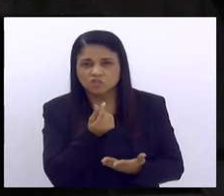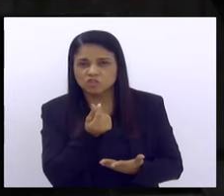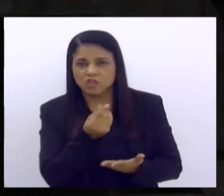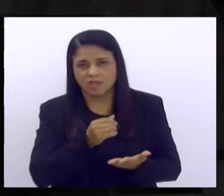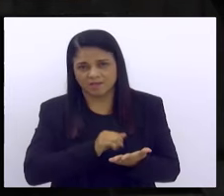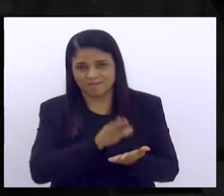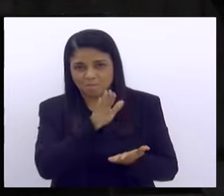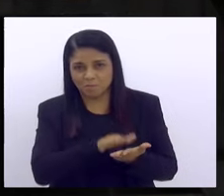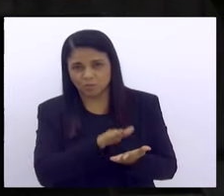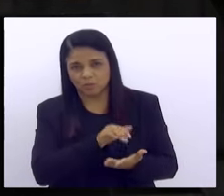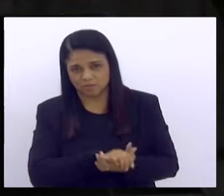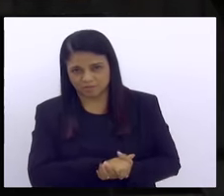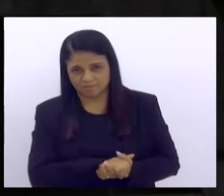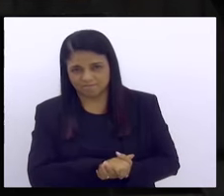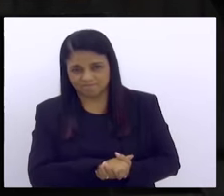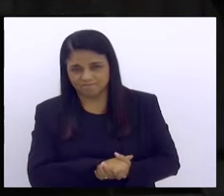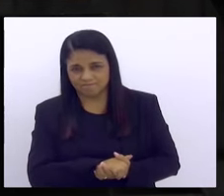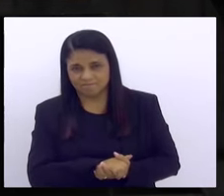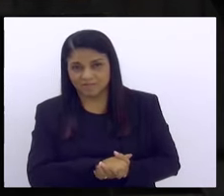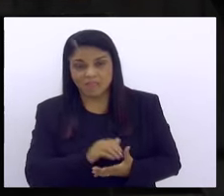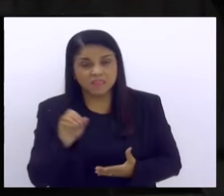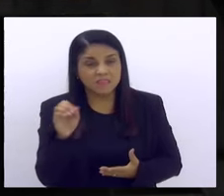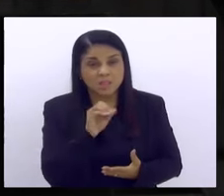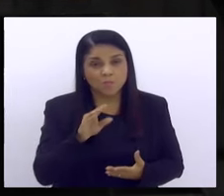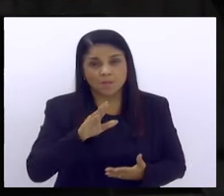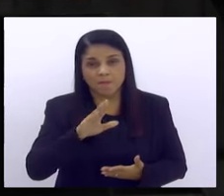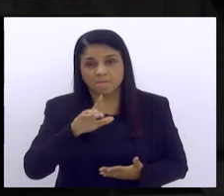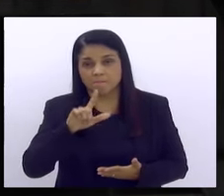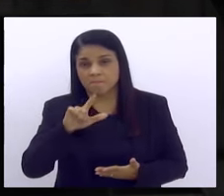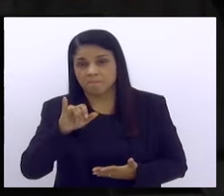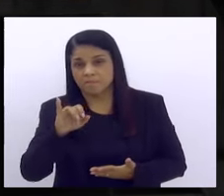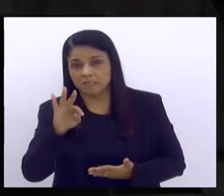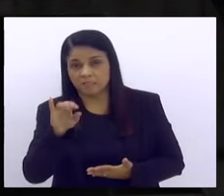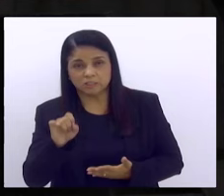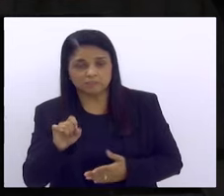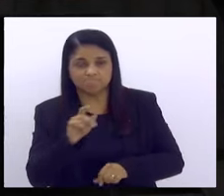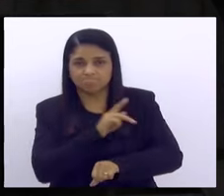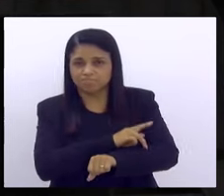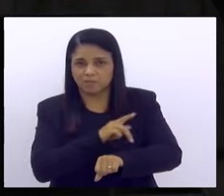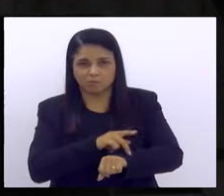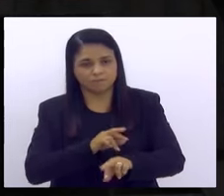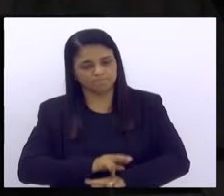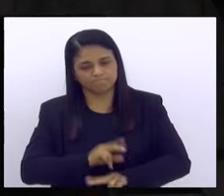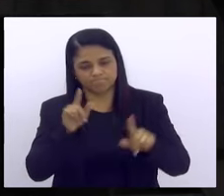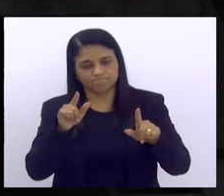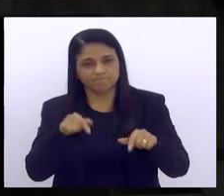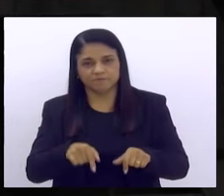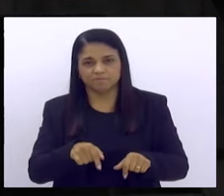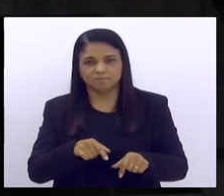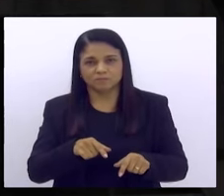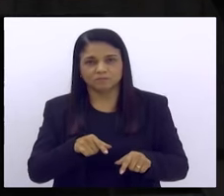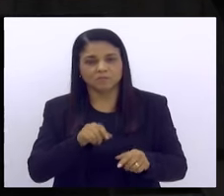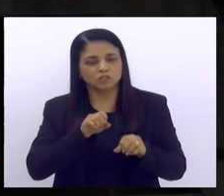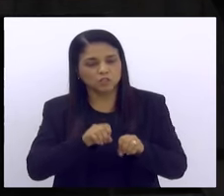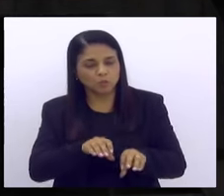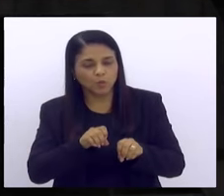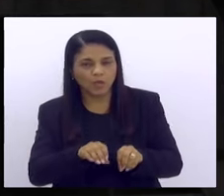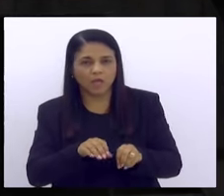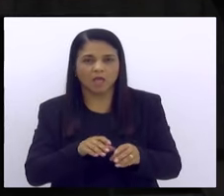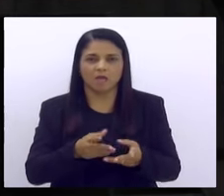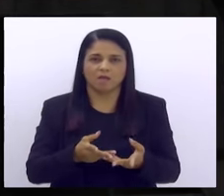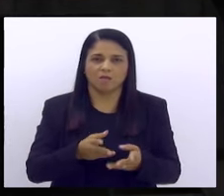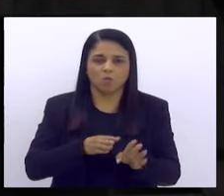arrecadatória? Nenhuma delas são blitz pedagógicas, tem o intuito de educar, de ensinar